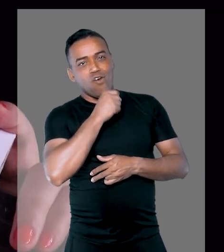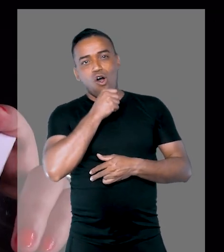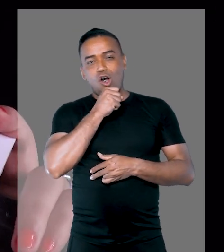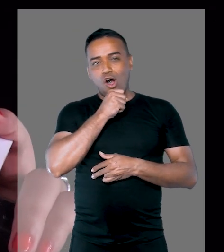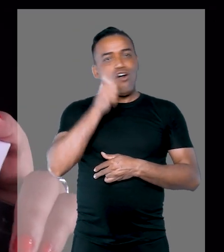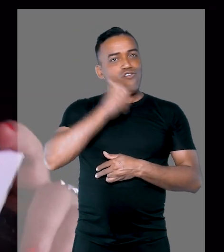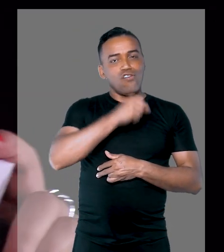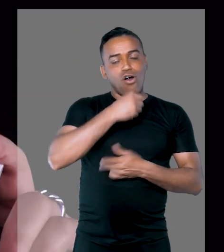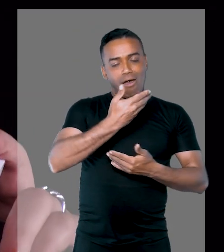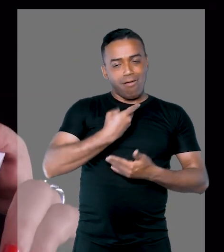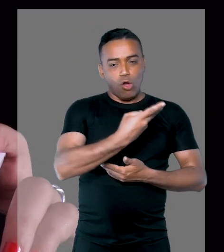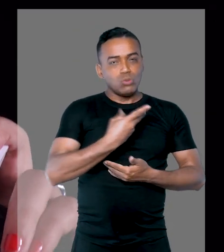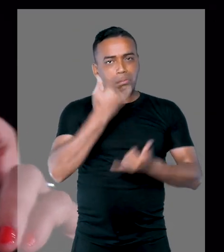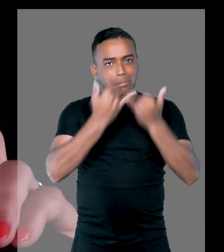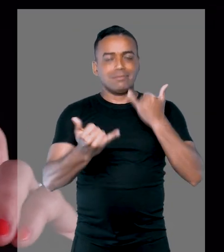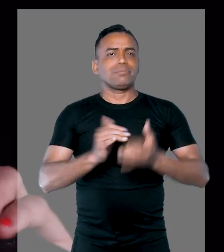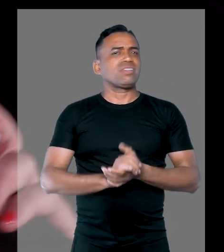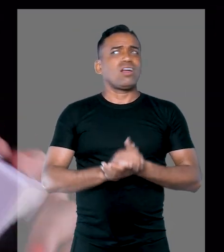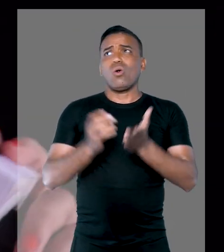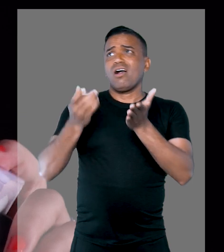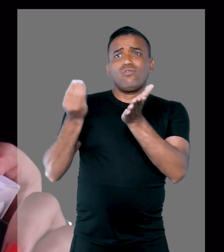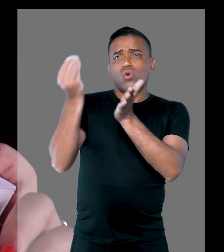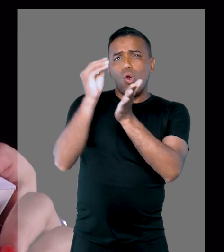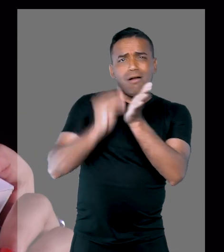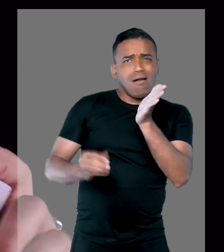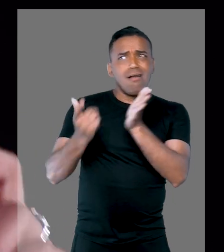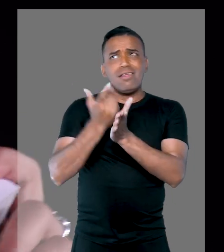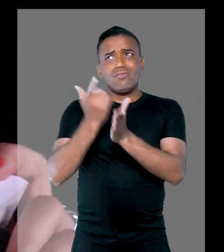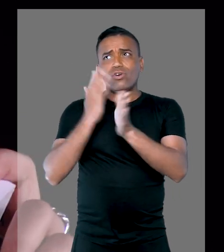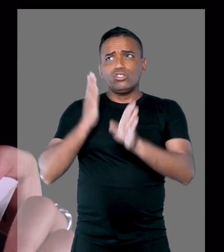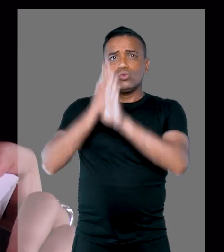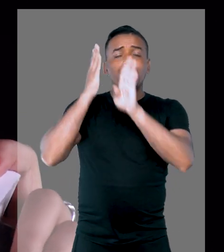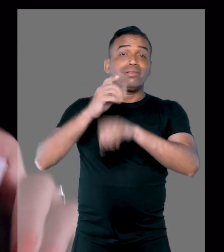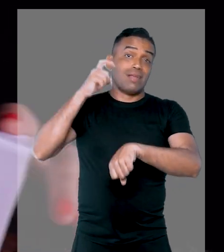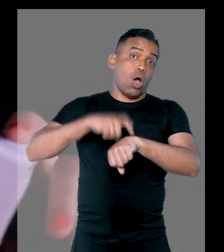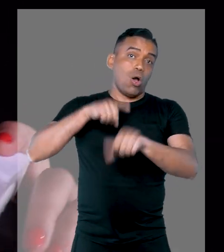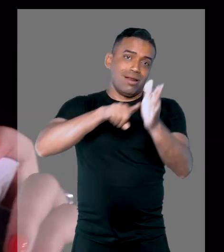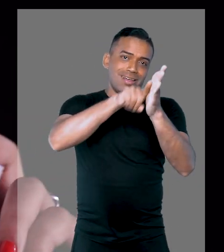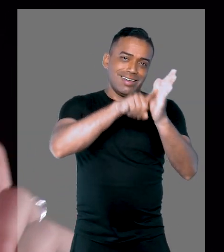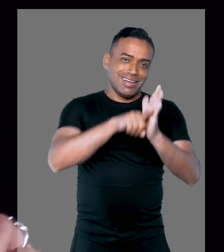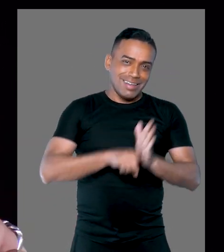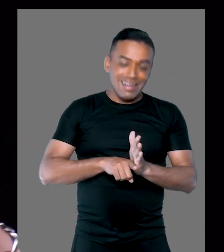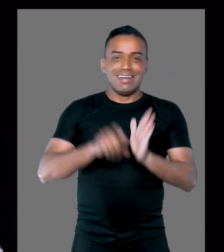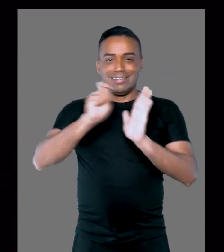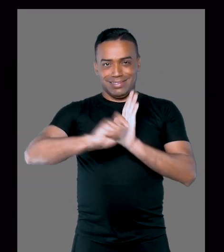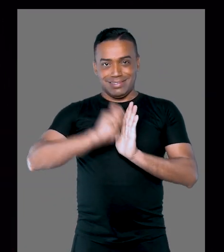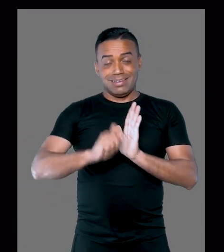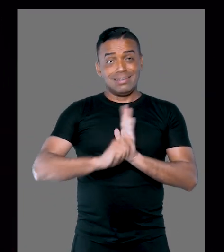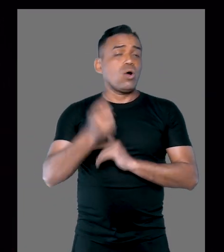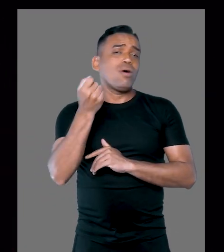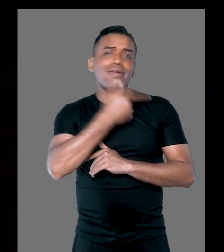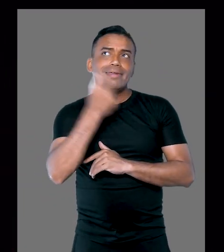Mas tem coisas que eu não coloquei nesse livro, que foram coisas que eu fui descobrindo com a escrita, que foi engraçado porque